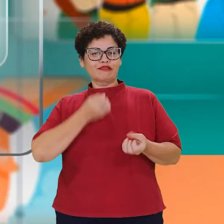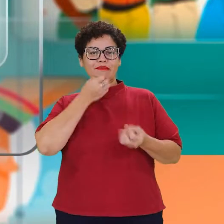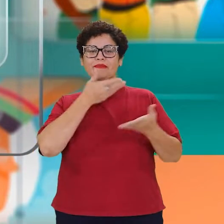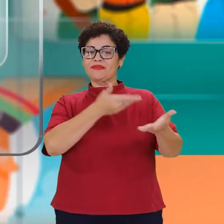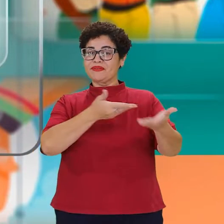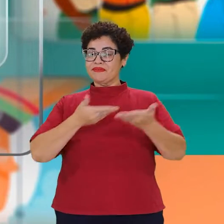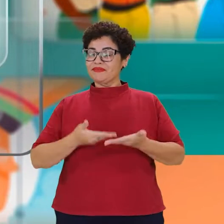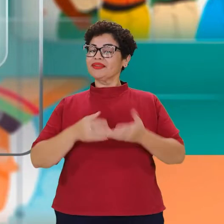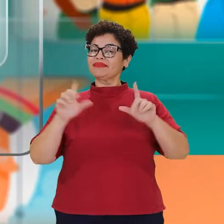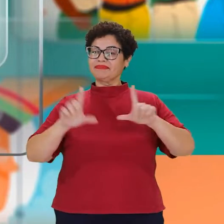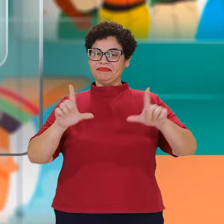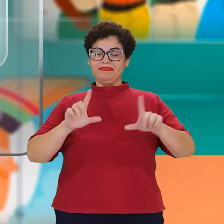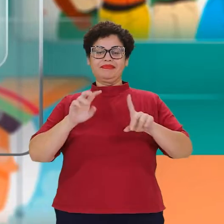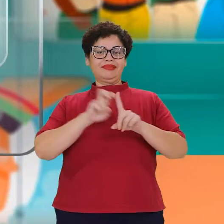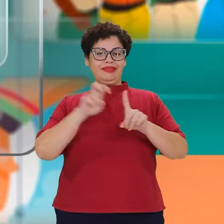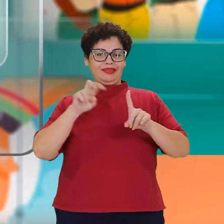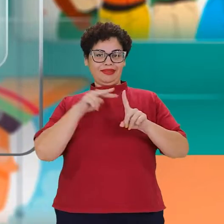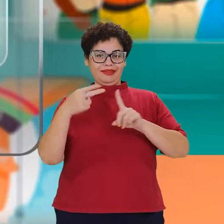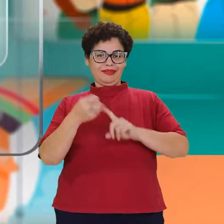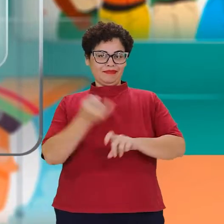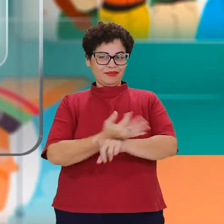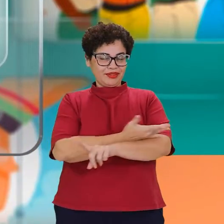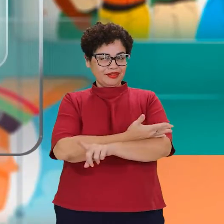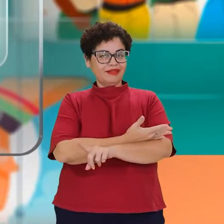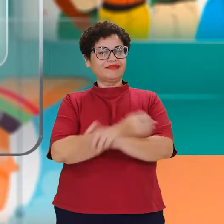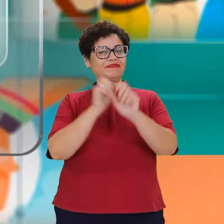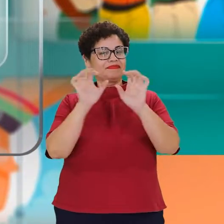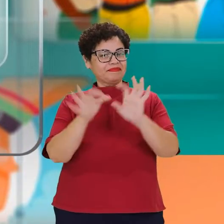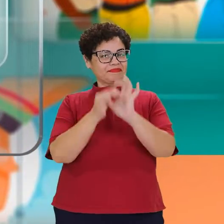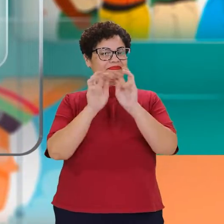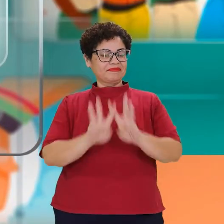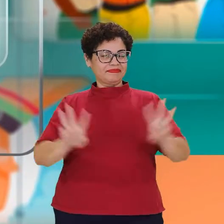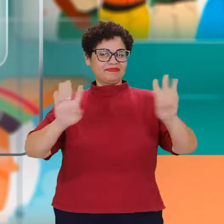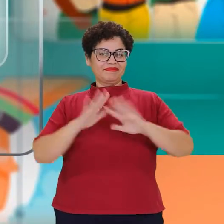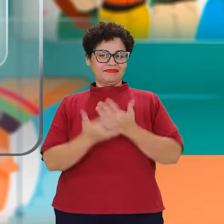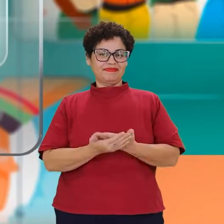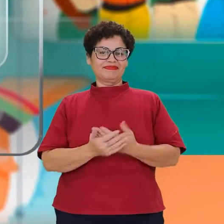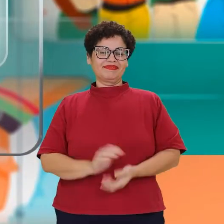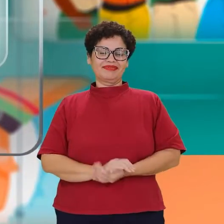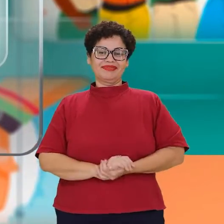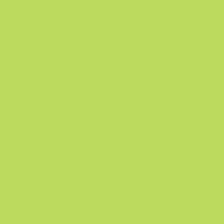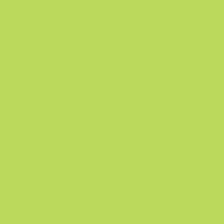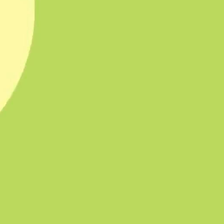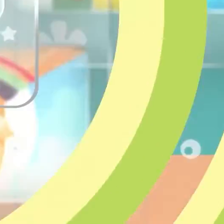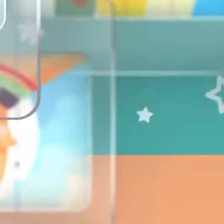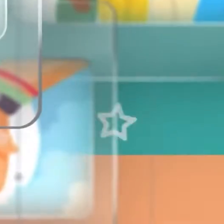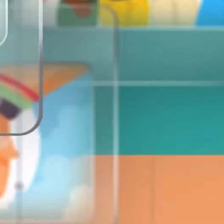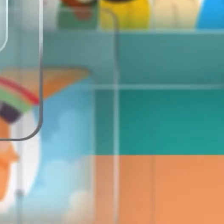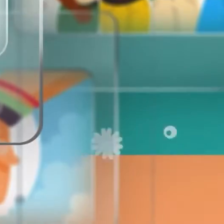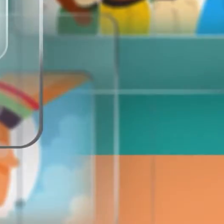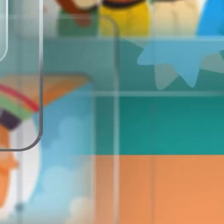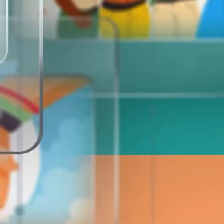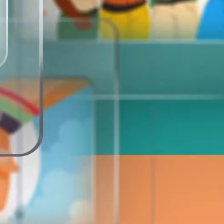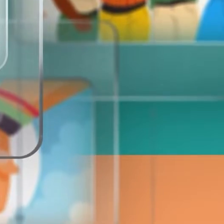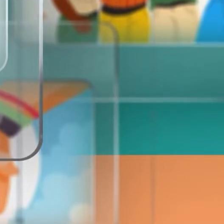pessoal, sejam bem-vindos ao programa Inteligência Socioemocional, Portal Conexão Escola.